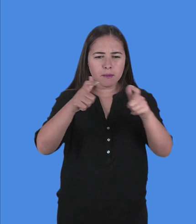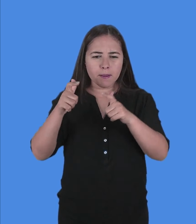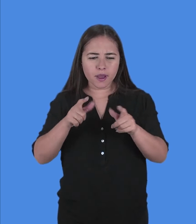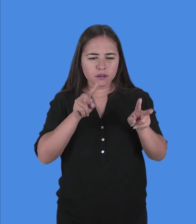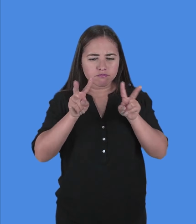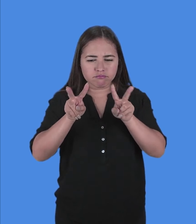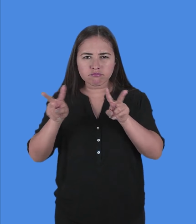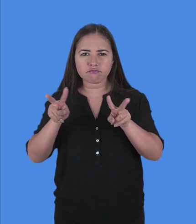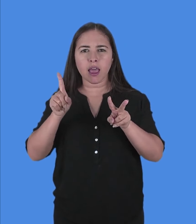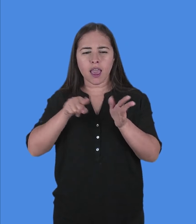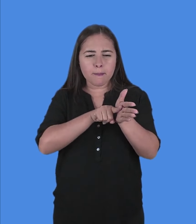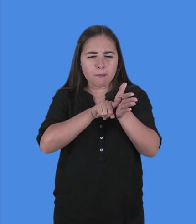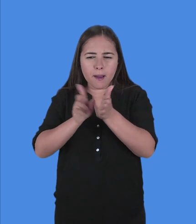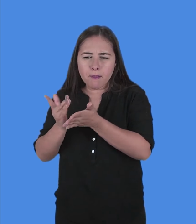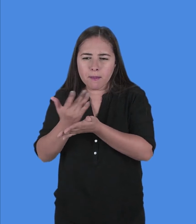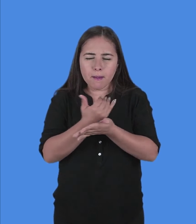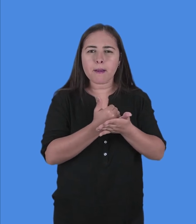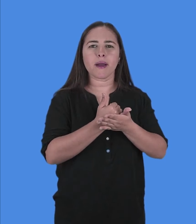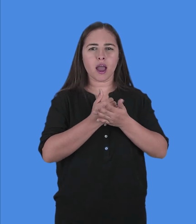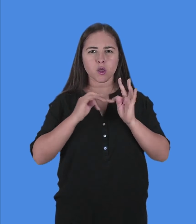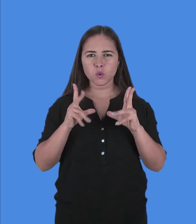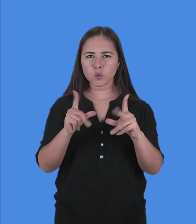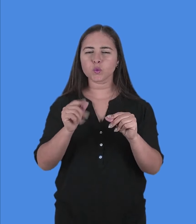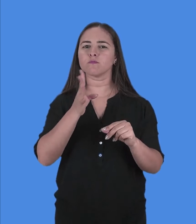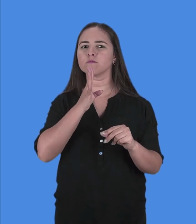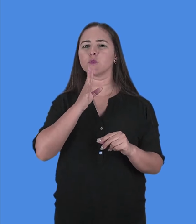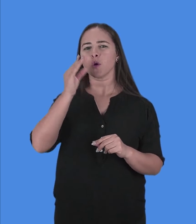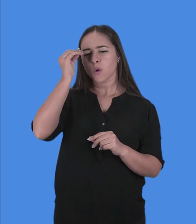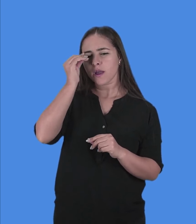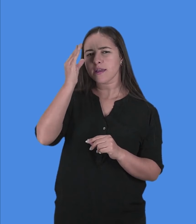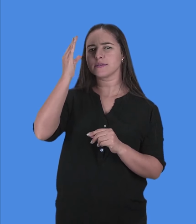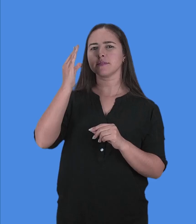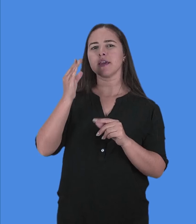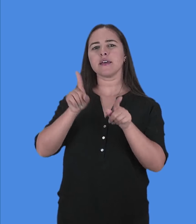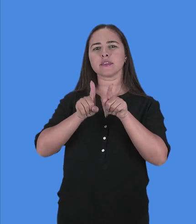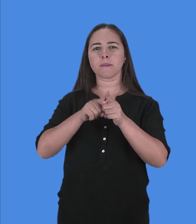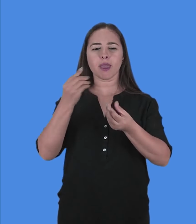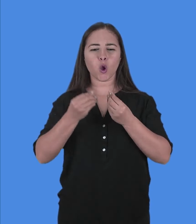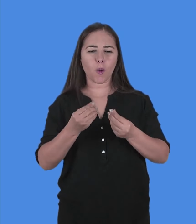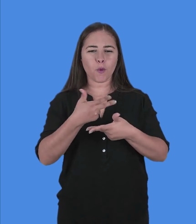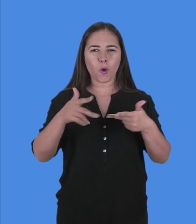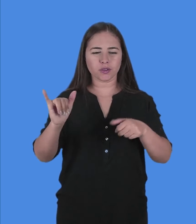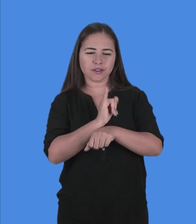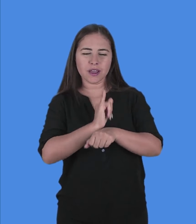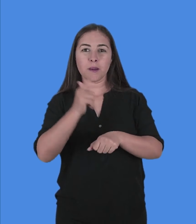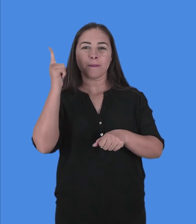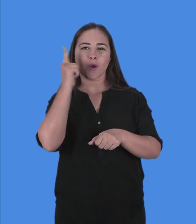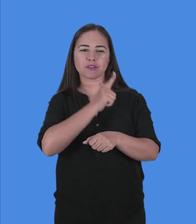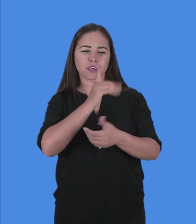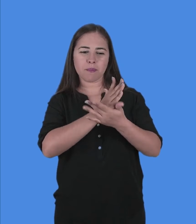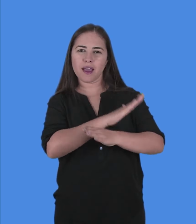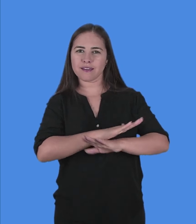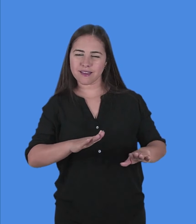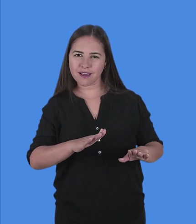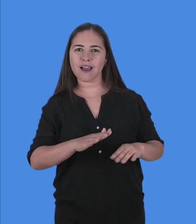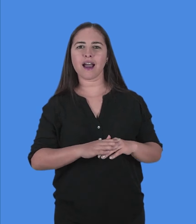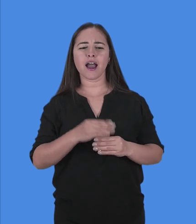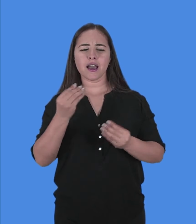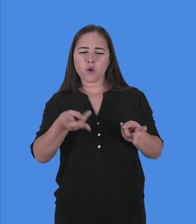que é o que a gente chama de um mapeamento entomológico, conhecer, muitas vezes, colocação de armadilhas, né? Que tipo de vetor a gente